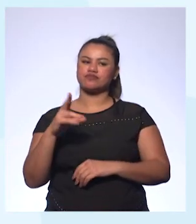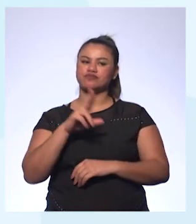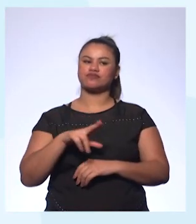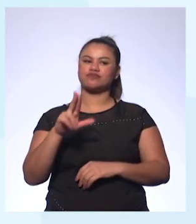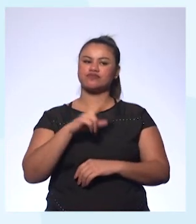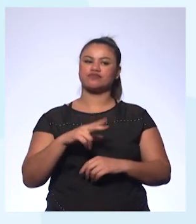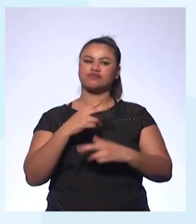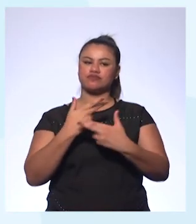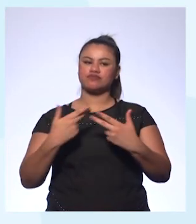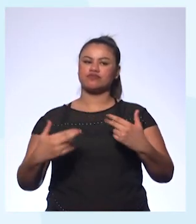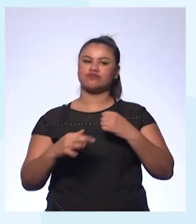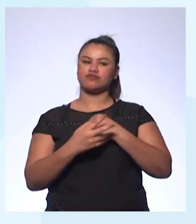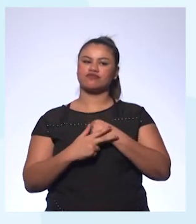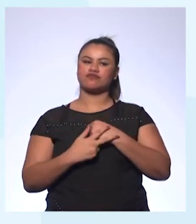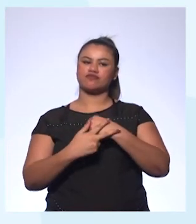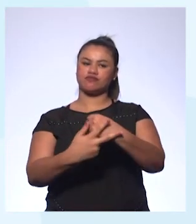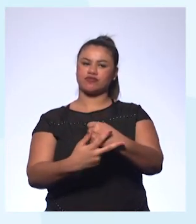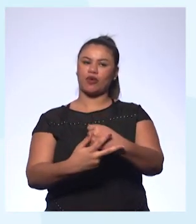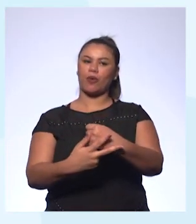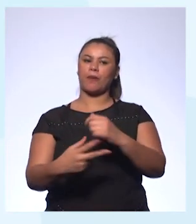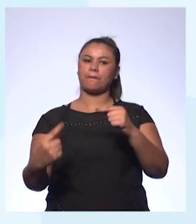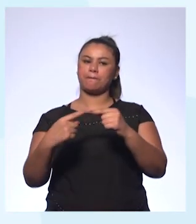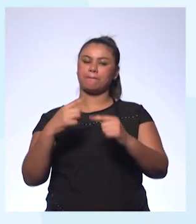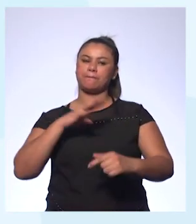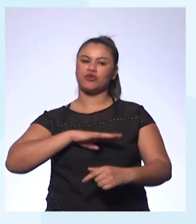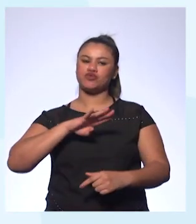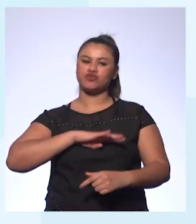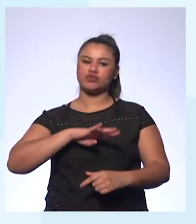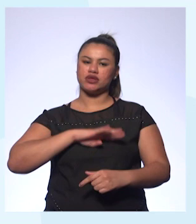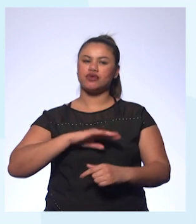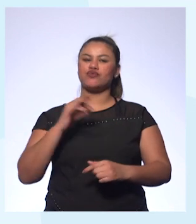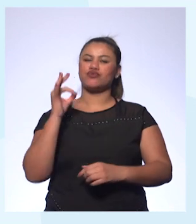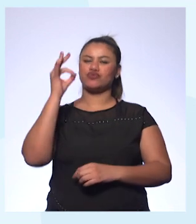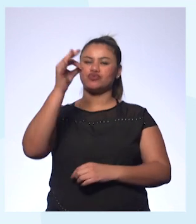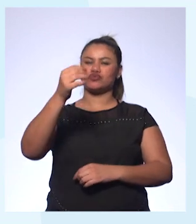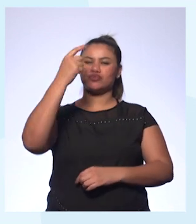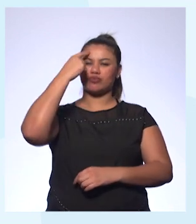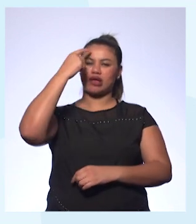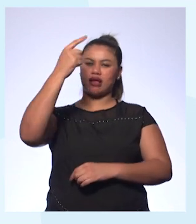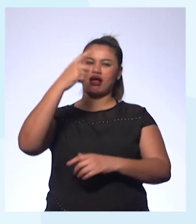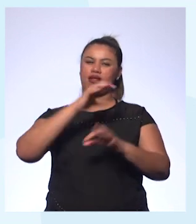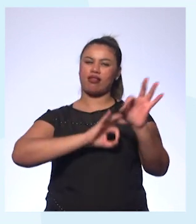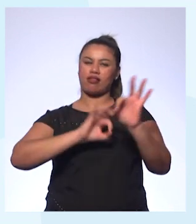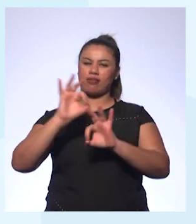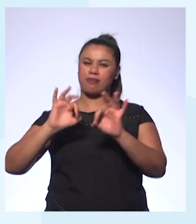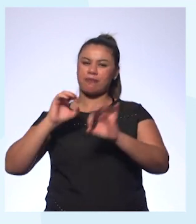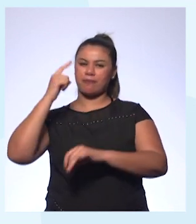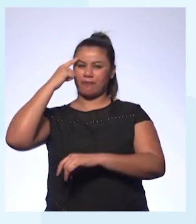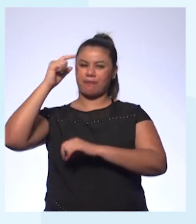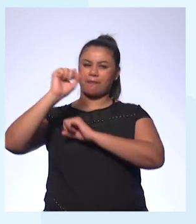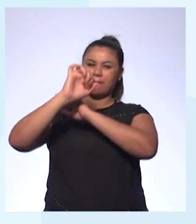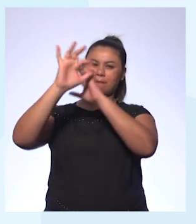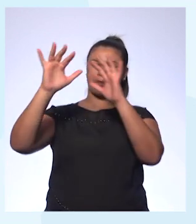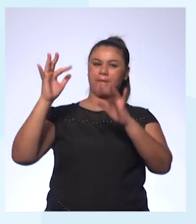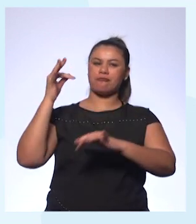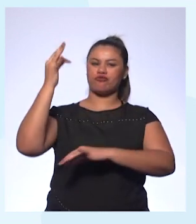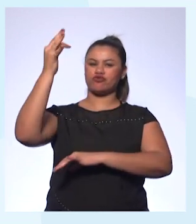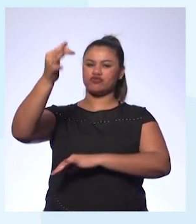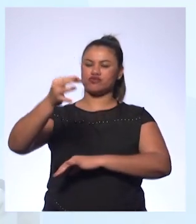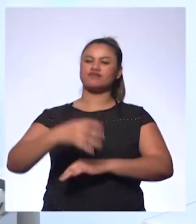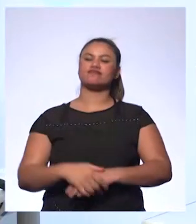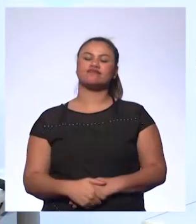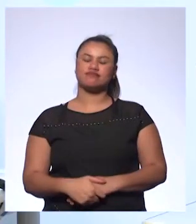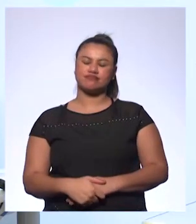utilizar formas verbais do Futuro para descrever planos e expectativas e fazer previsões